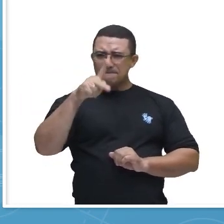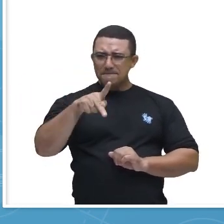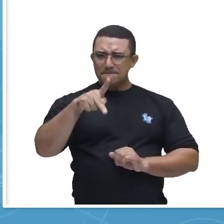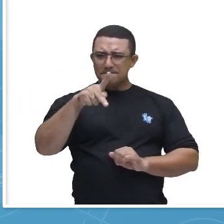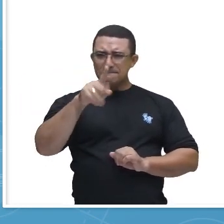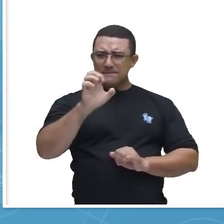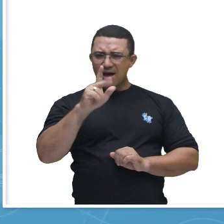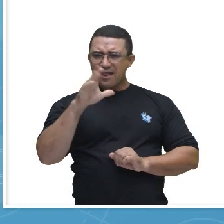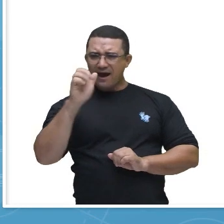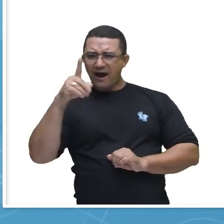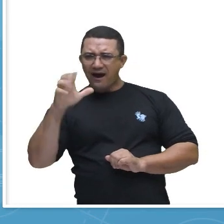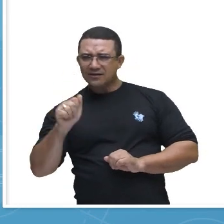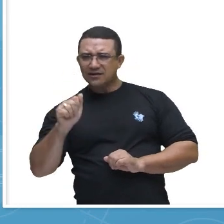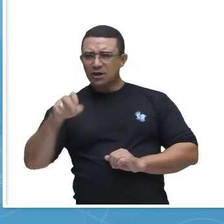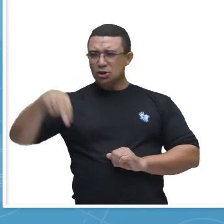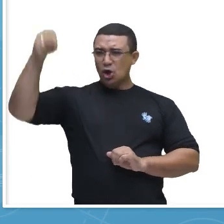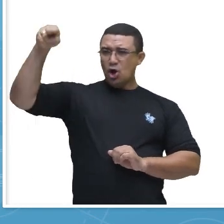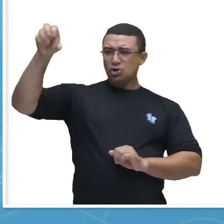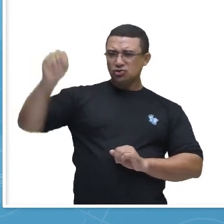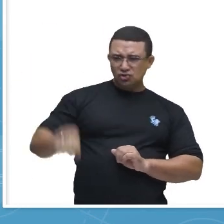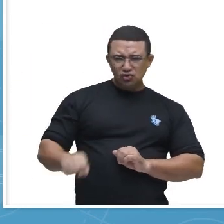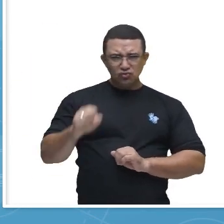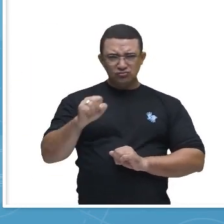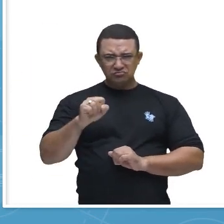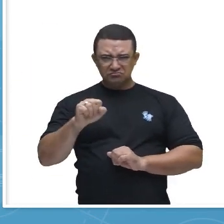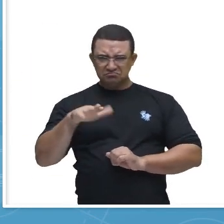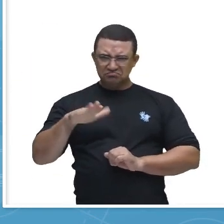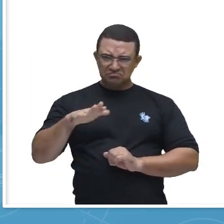algum pedacinho ali do Brasil, né?